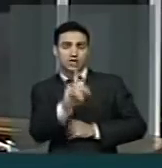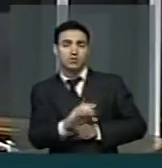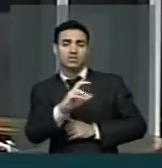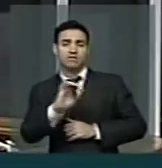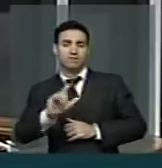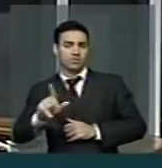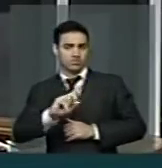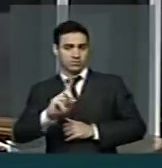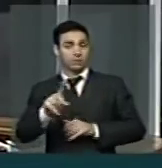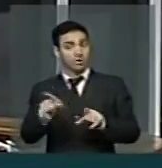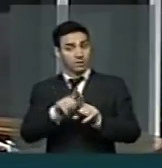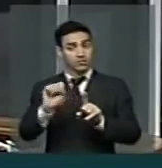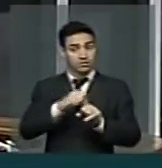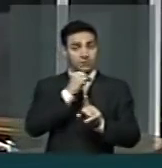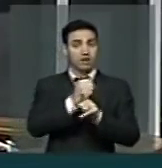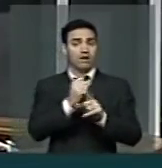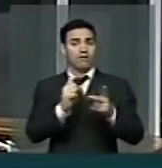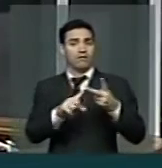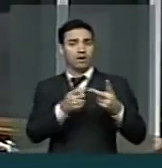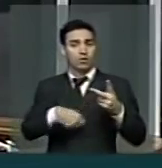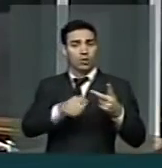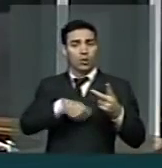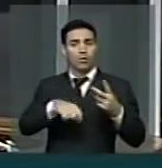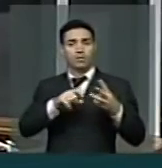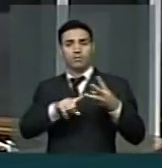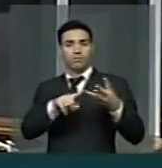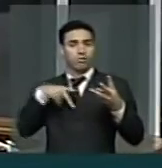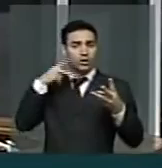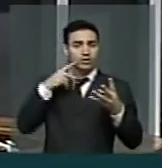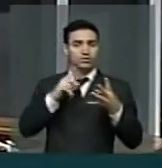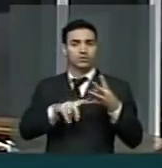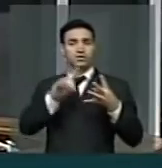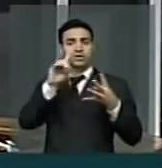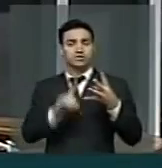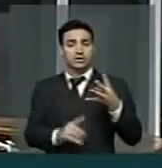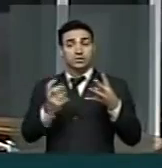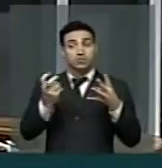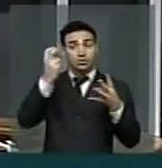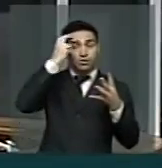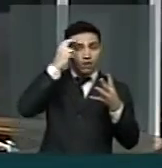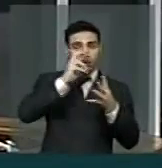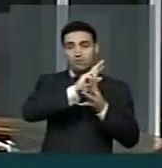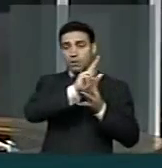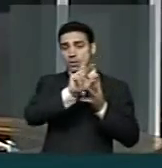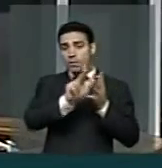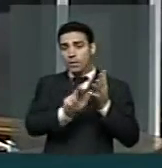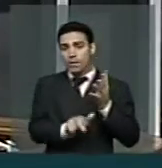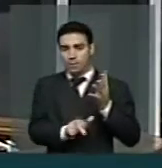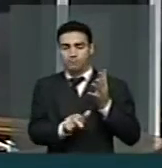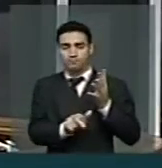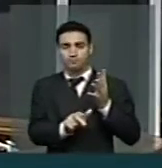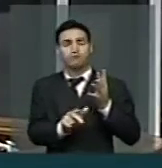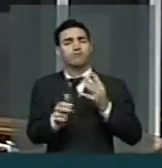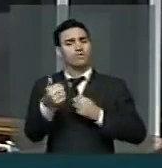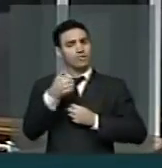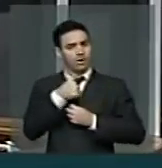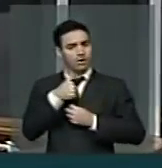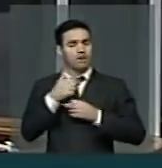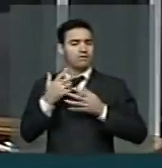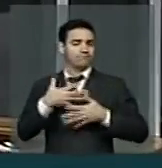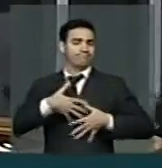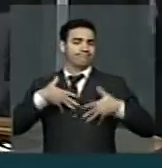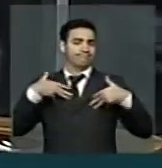direitos sociais, os direitos econômicos, os direitos políticos, os direitos culturais. E eu tive a honra de